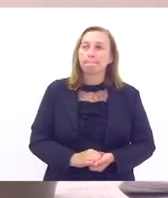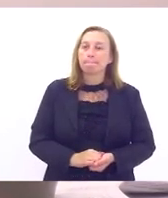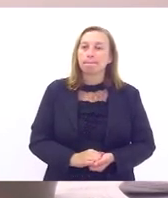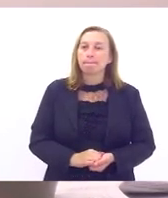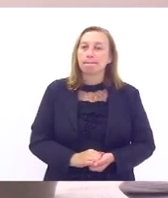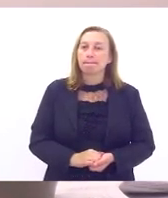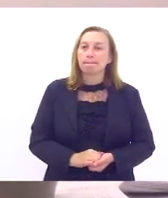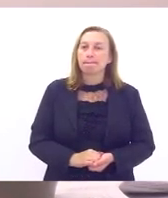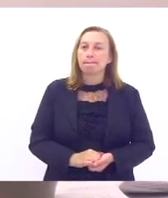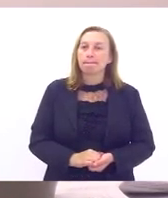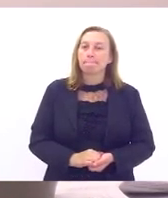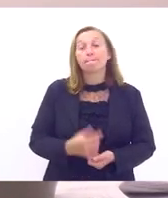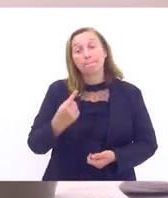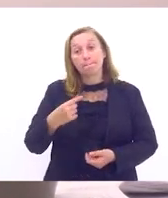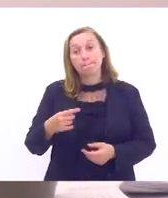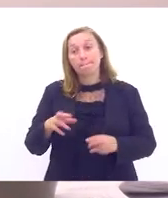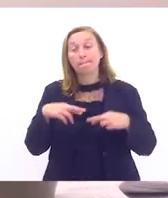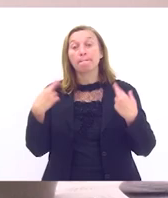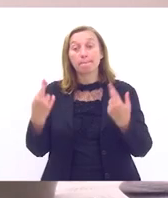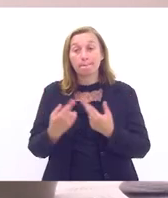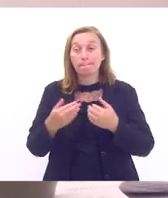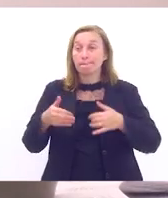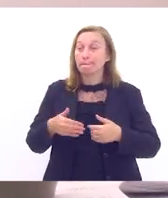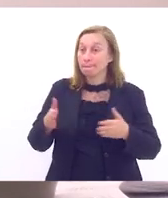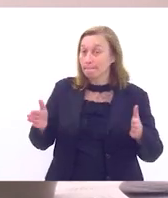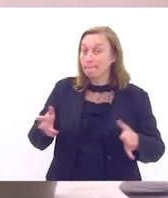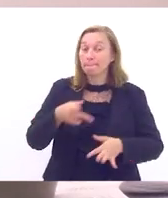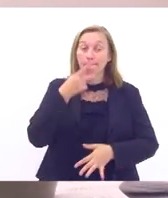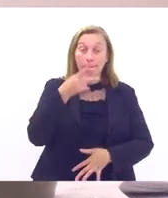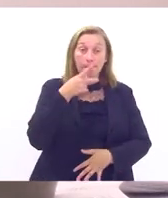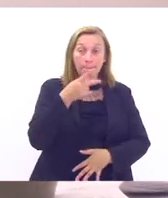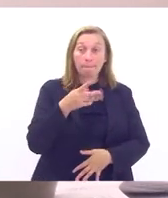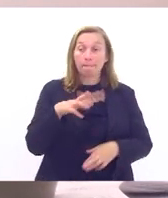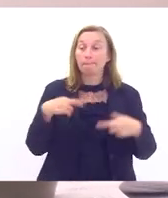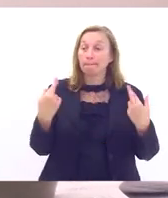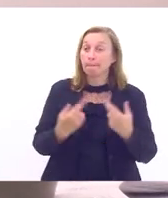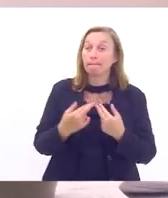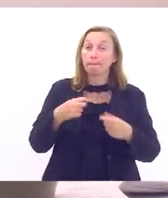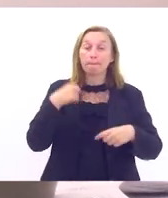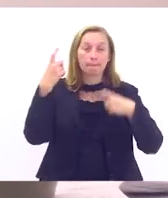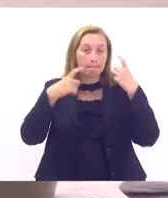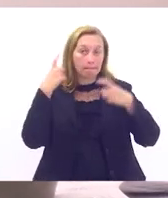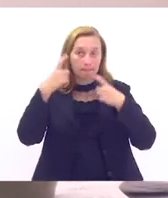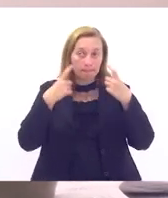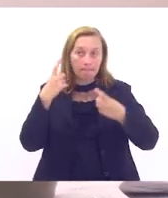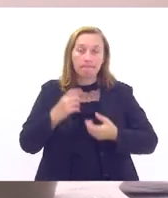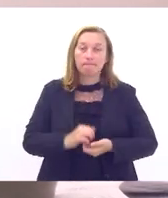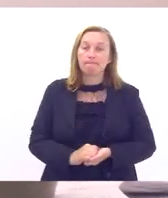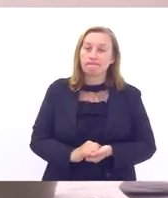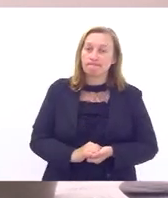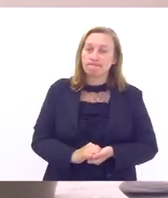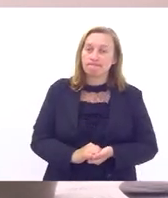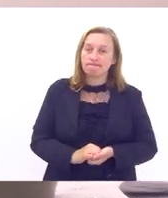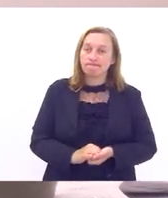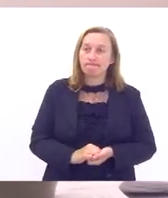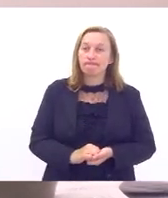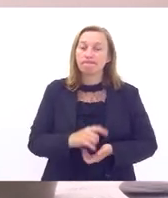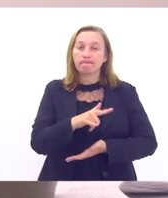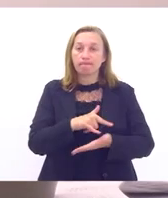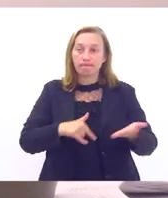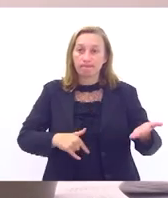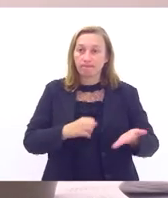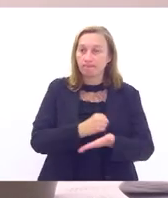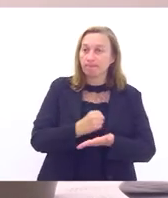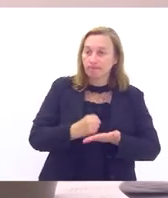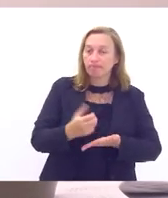E participei da reunião de abertura. Disse na reunião de abertura que estava muito preocupado com a execução desse termo de cooperação.